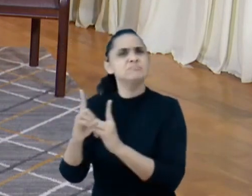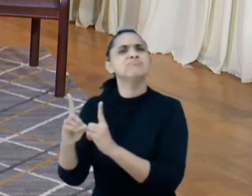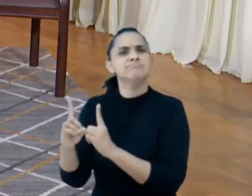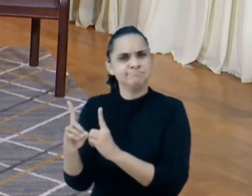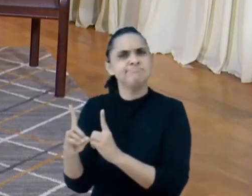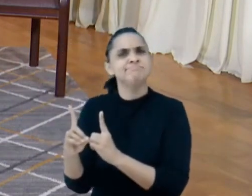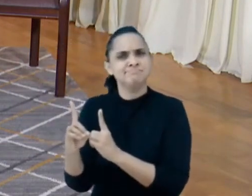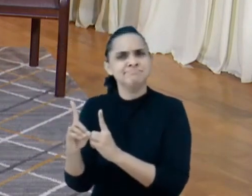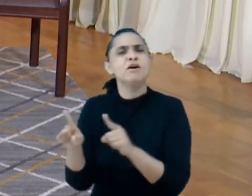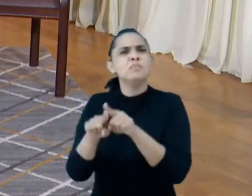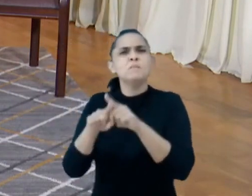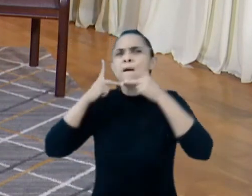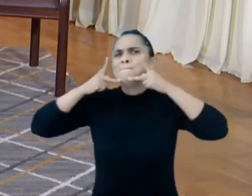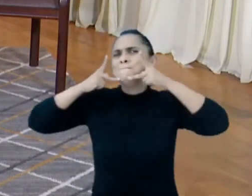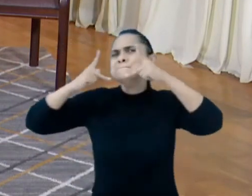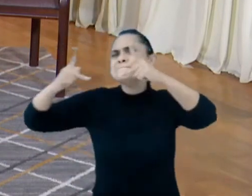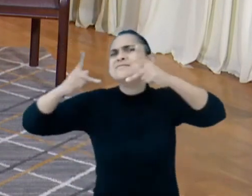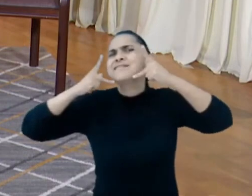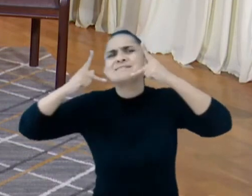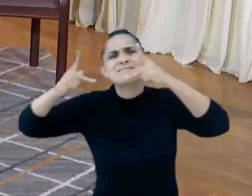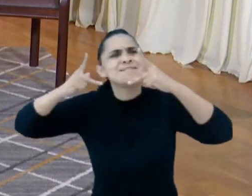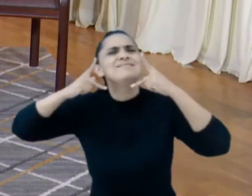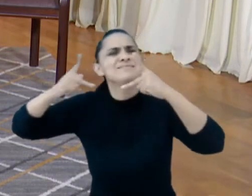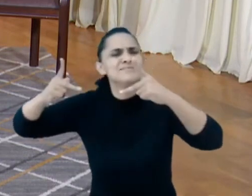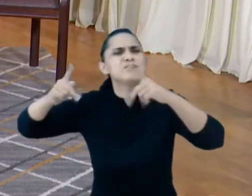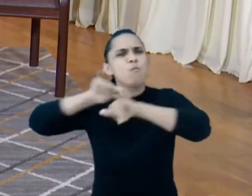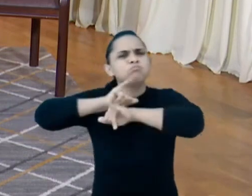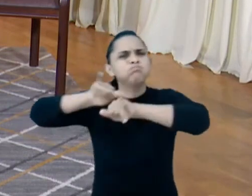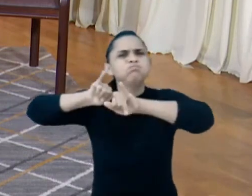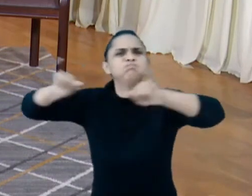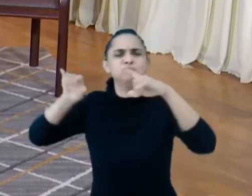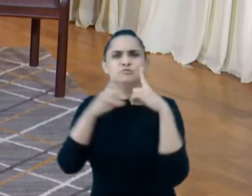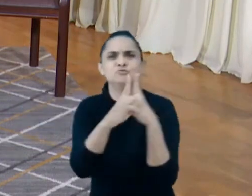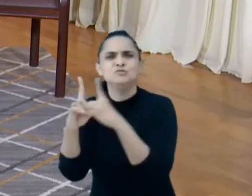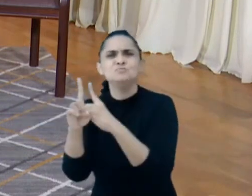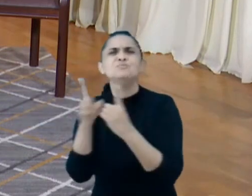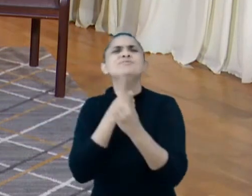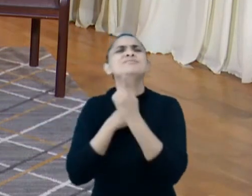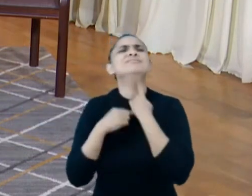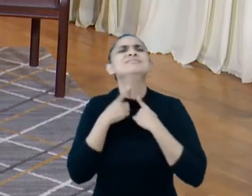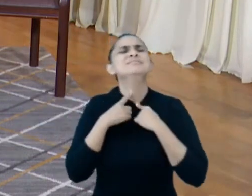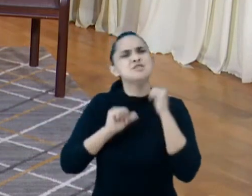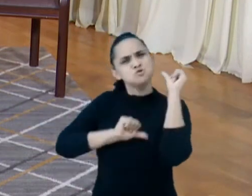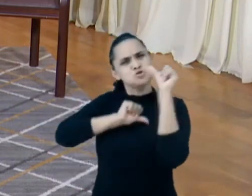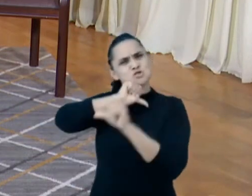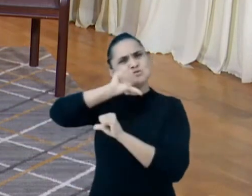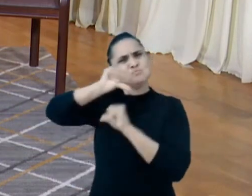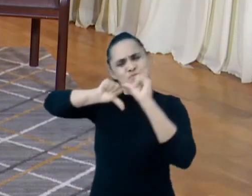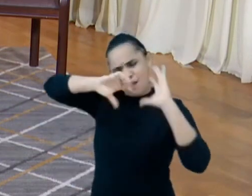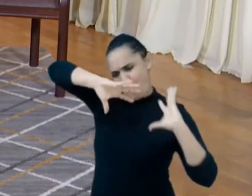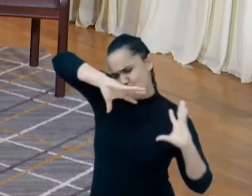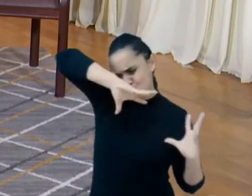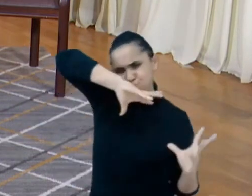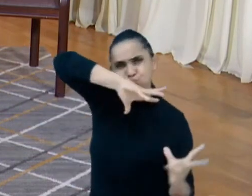da pregação dos discípulos, através do desejo que eles tinham de mudar o mundo,